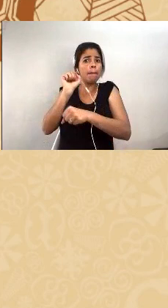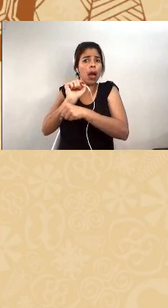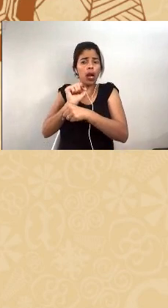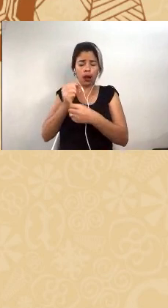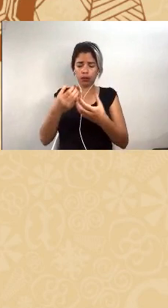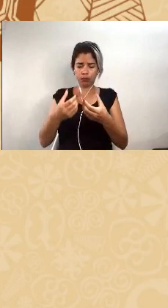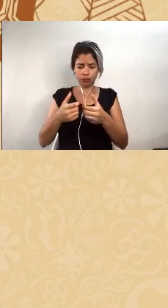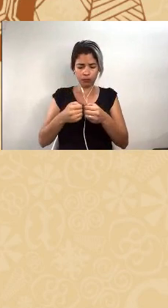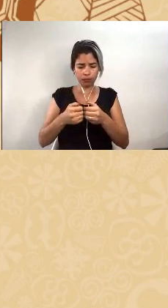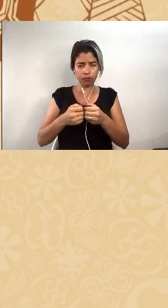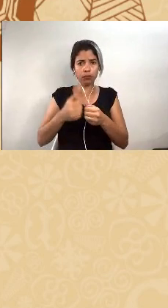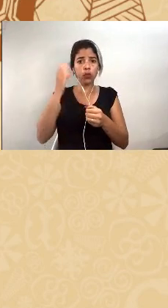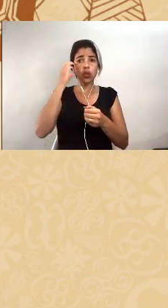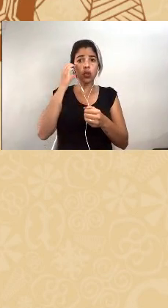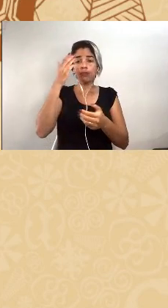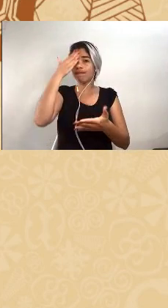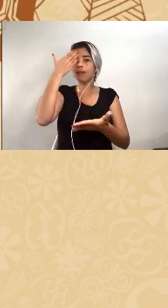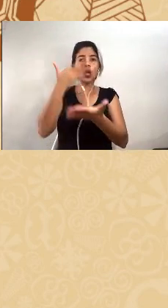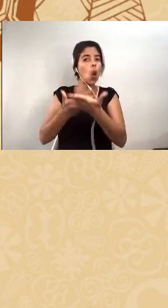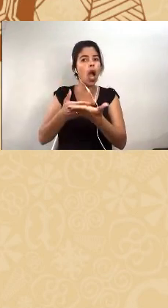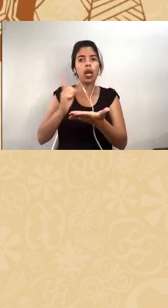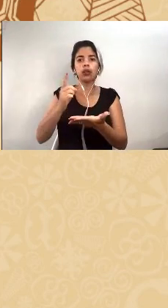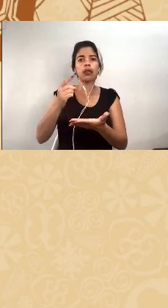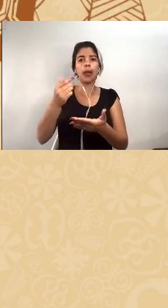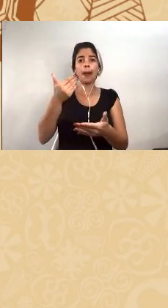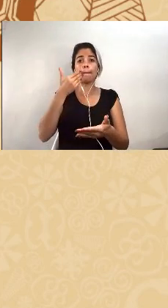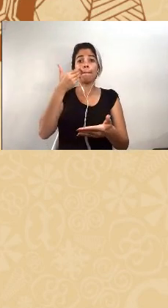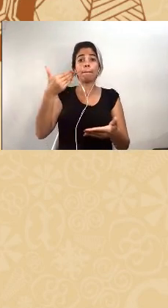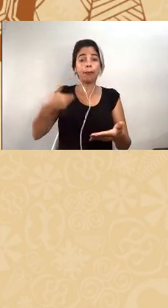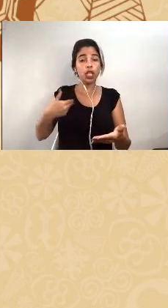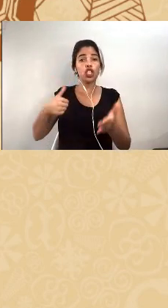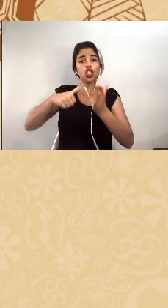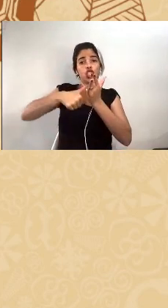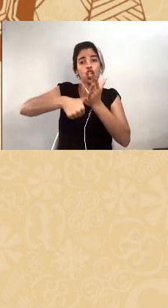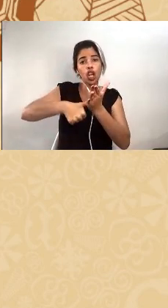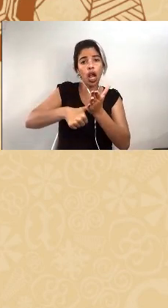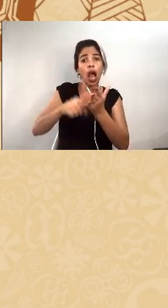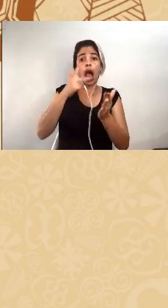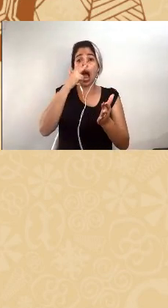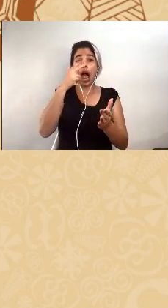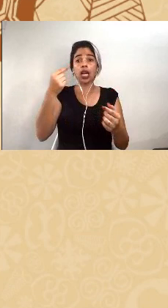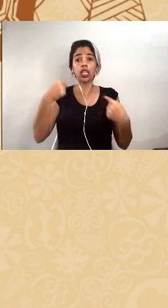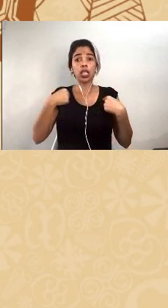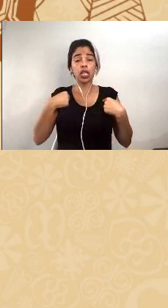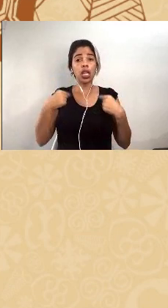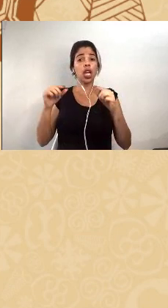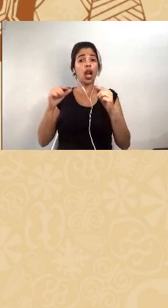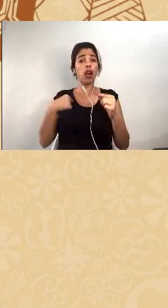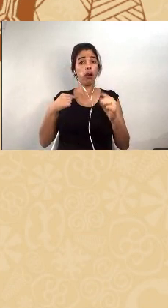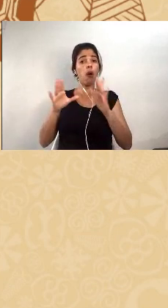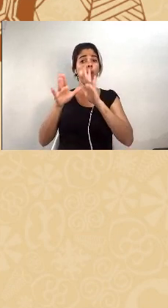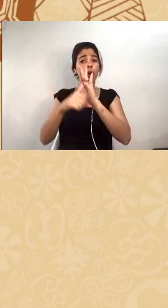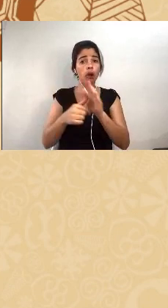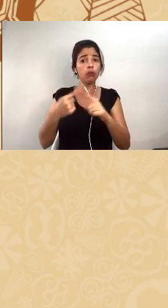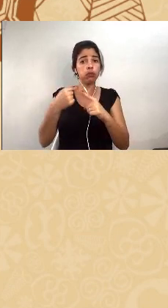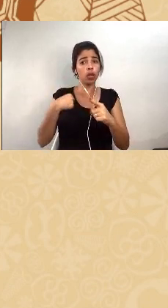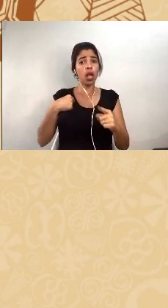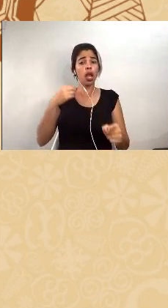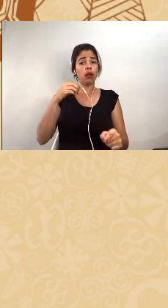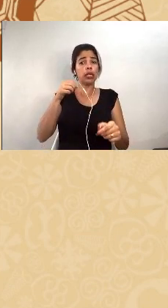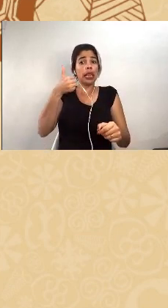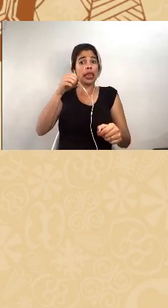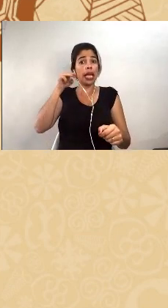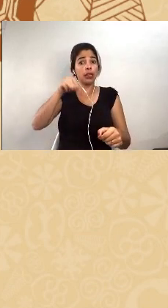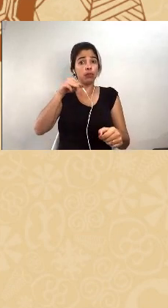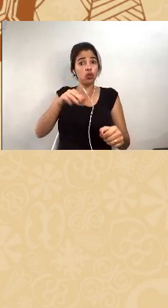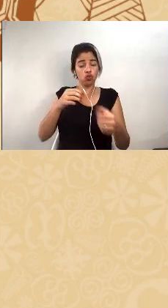Eles não acreditaram, pediram no RG, estão achando aqui que eu sou um bandido, dizendo que eu estou de atitude suspeita, porque eu fiquei 10 minutos parado